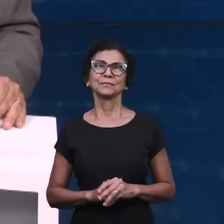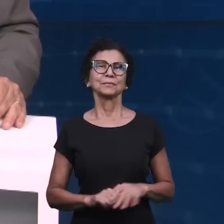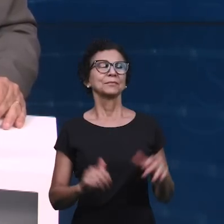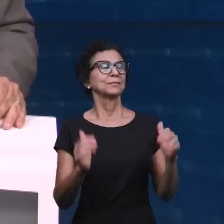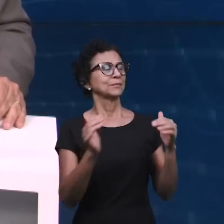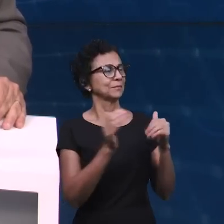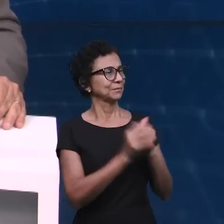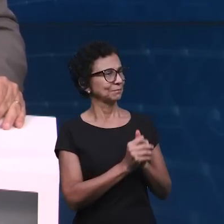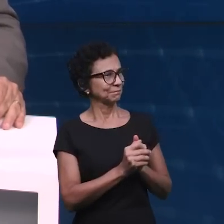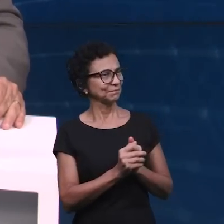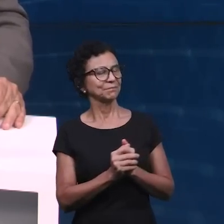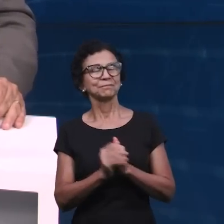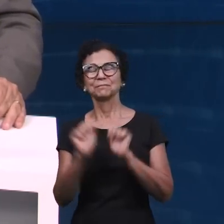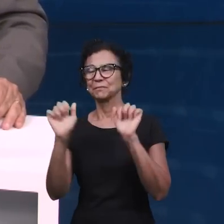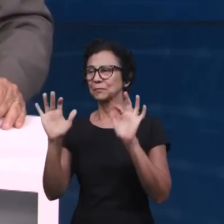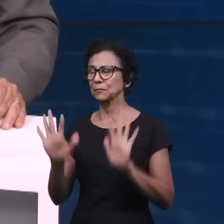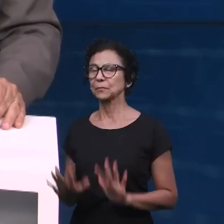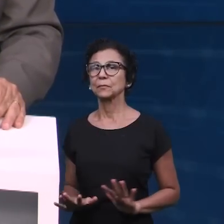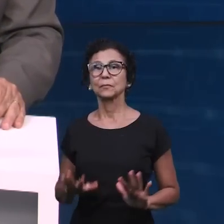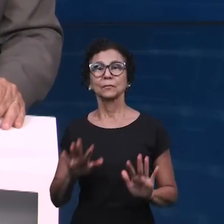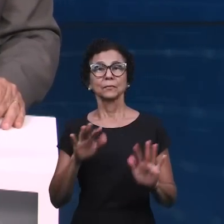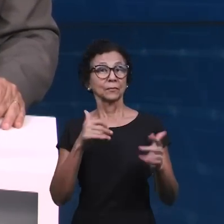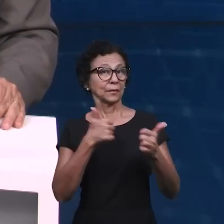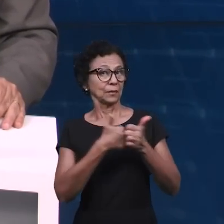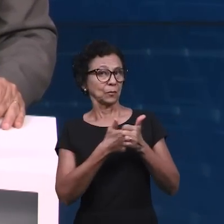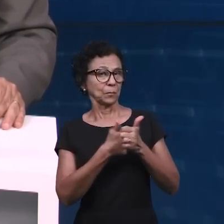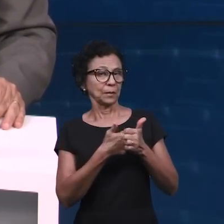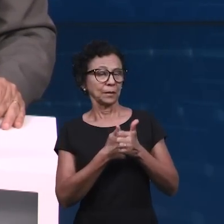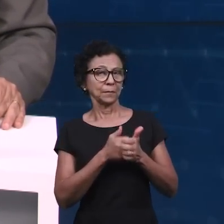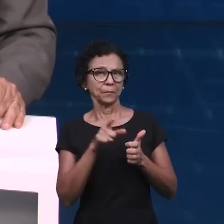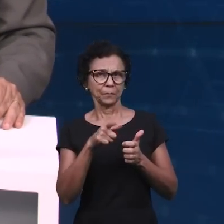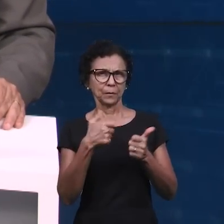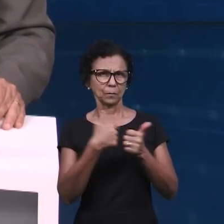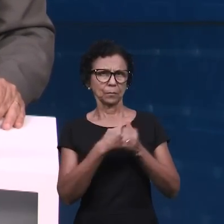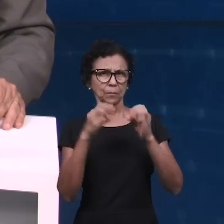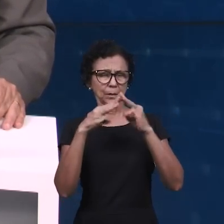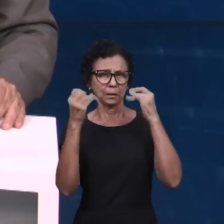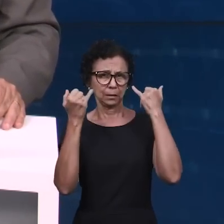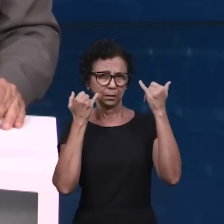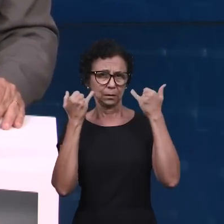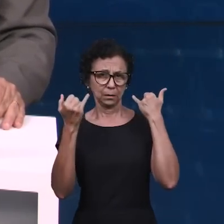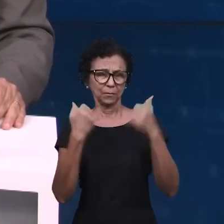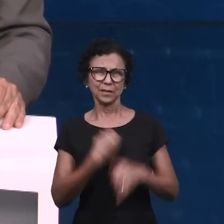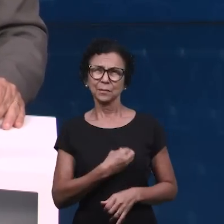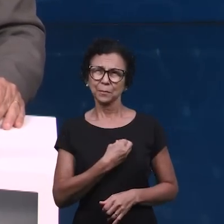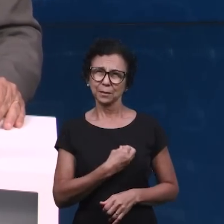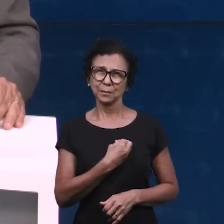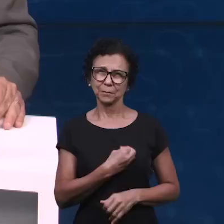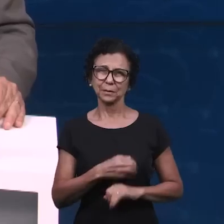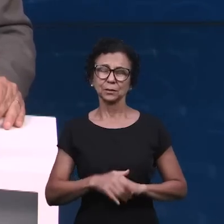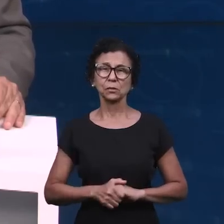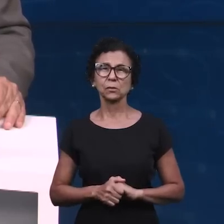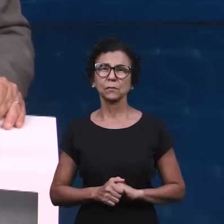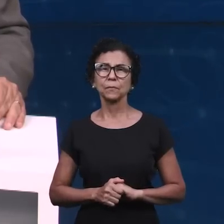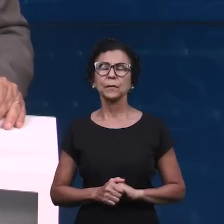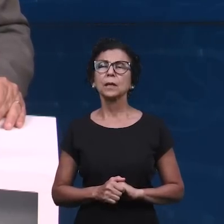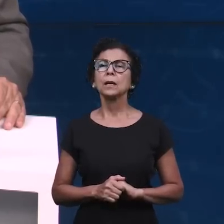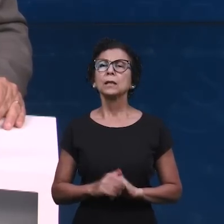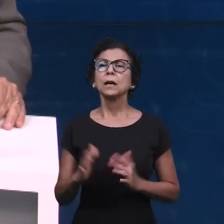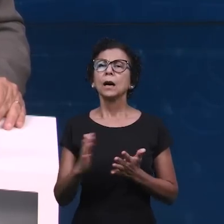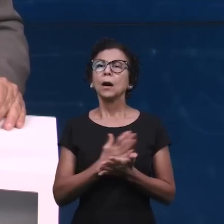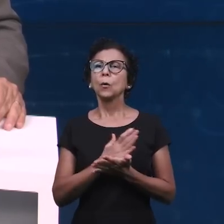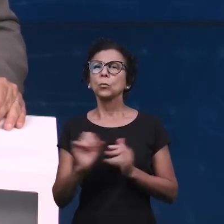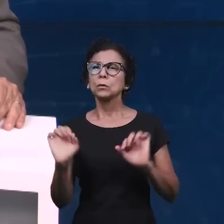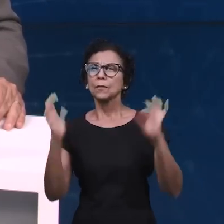Jorge. Amém, que bênção! Você está acompanhando aqui, você que está acompanhando o Manaim News, você que participou de algum desses eventos que